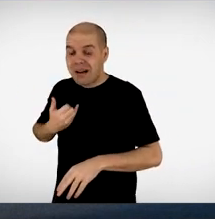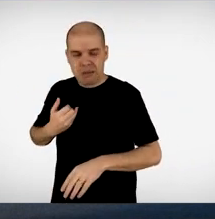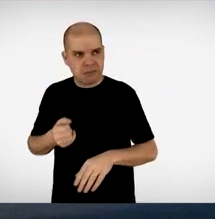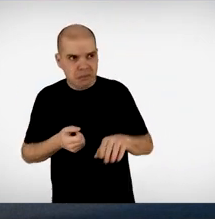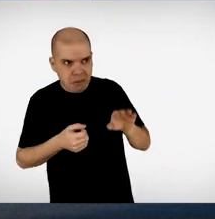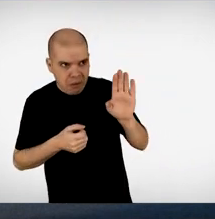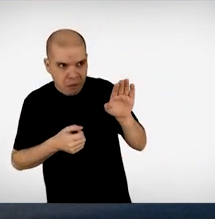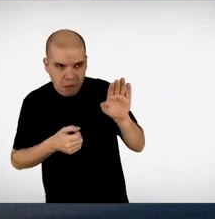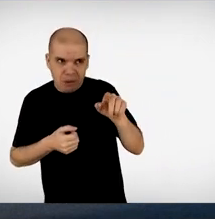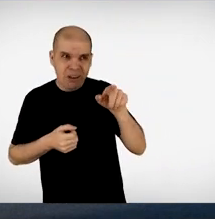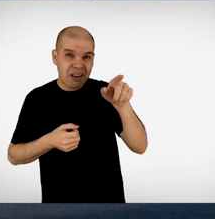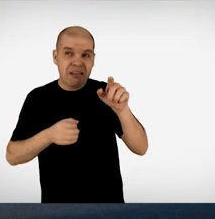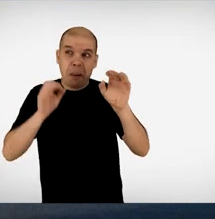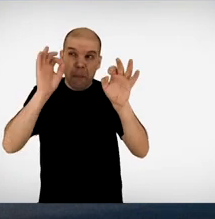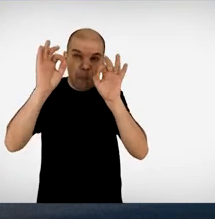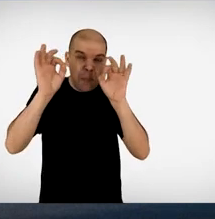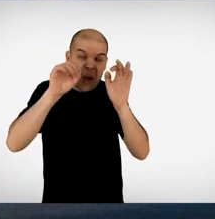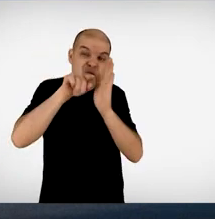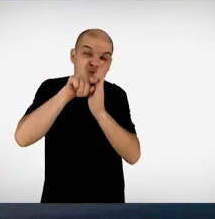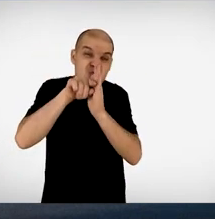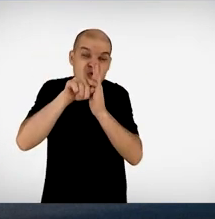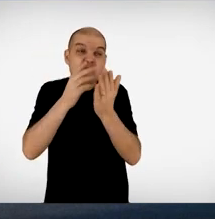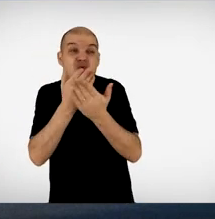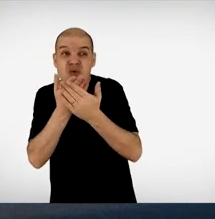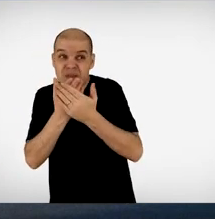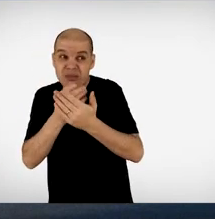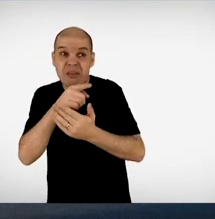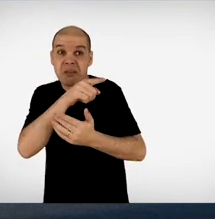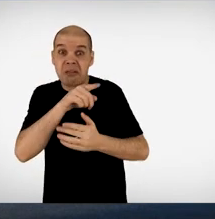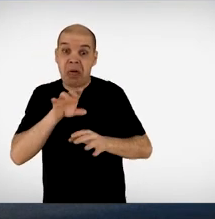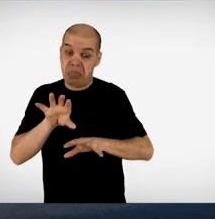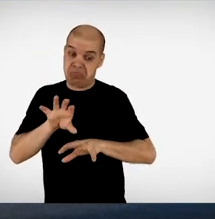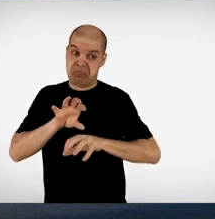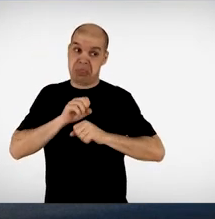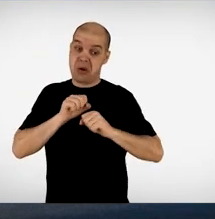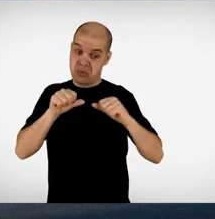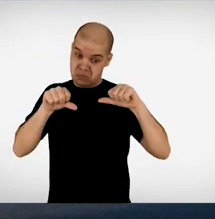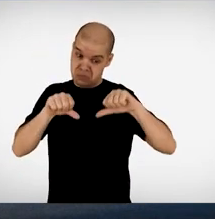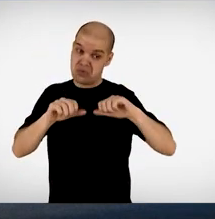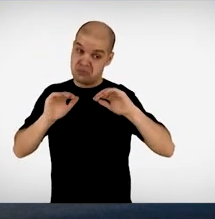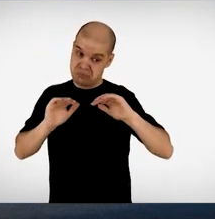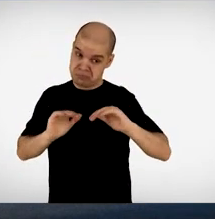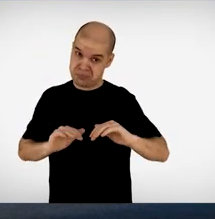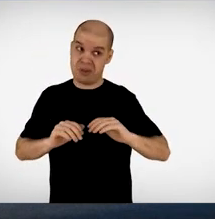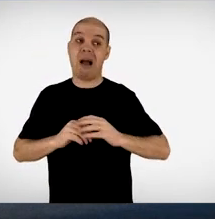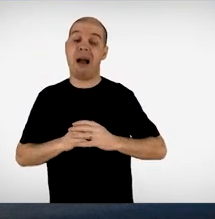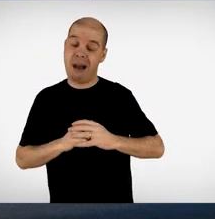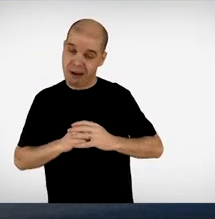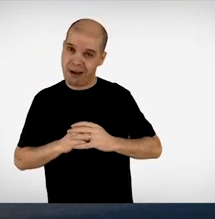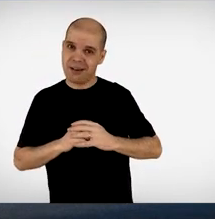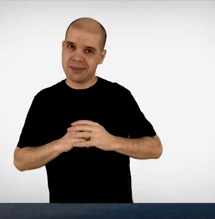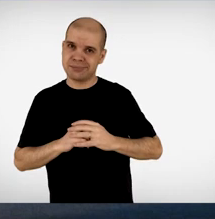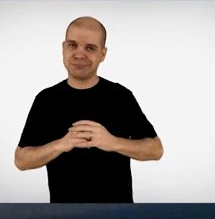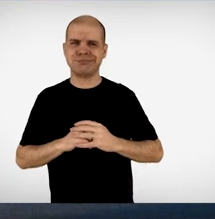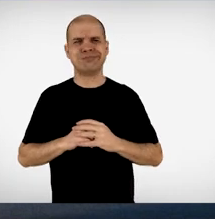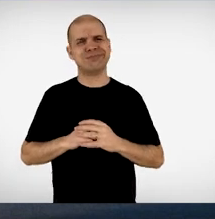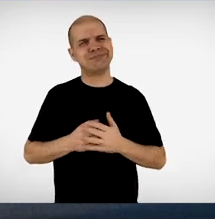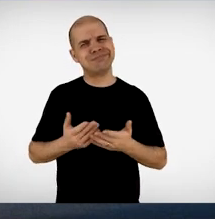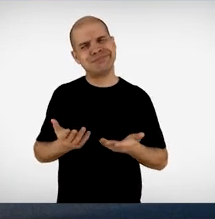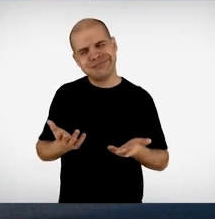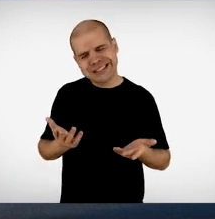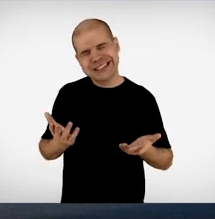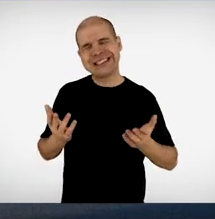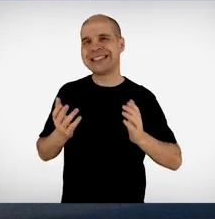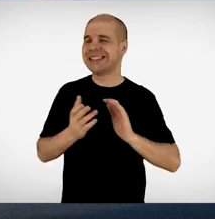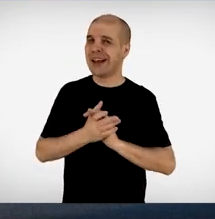nunca ler nada sobre nada de psicanálise. Então, aos 40, eu estou com 43, vou fazer 43